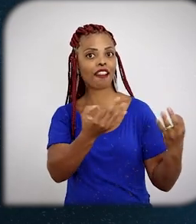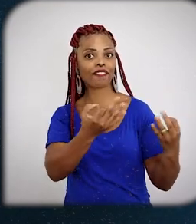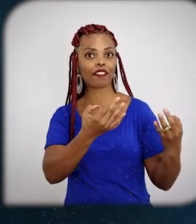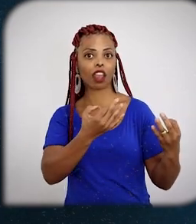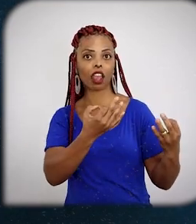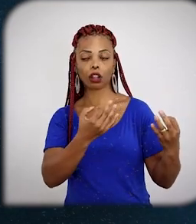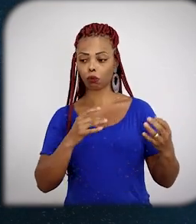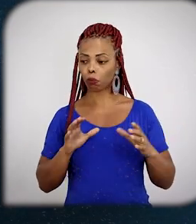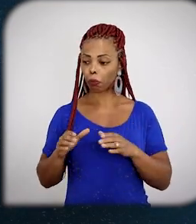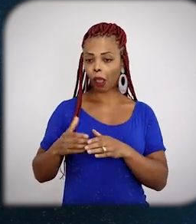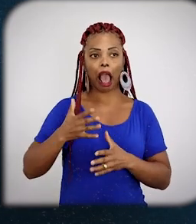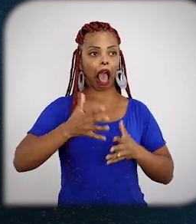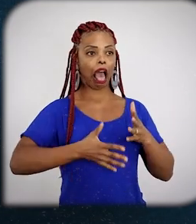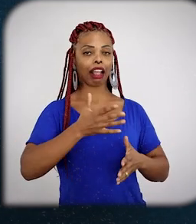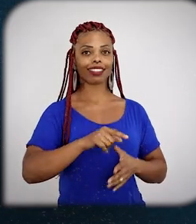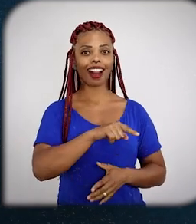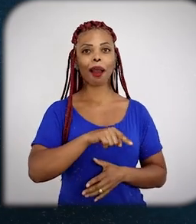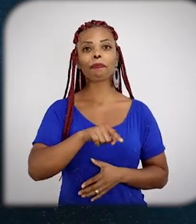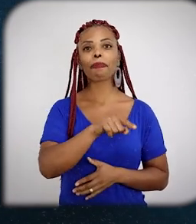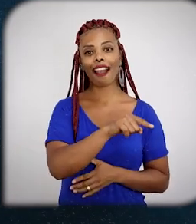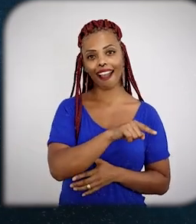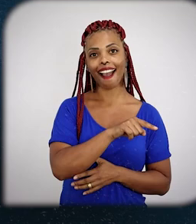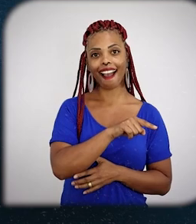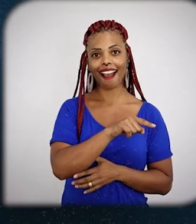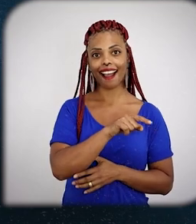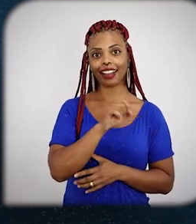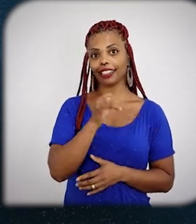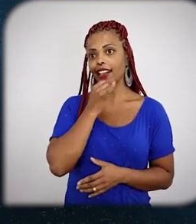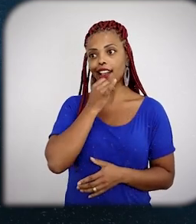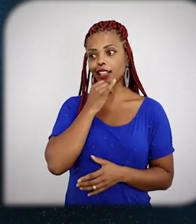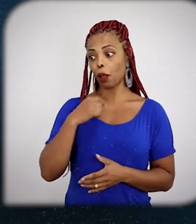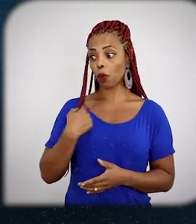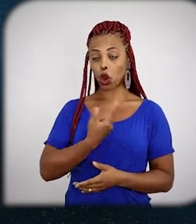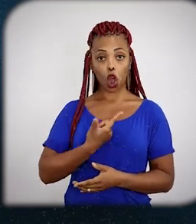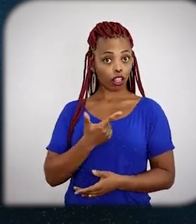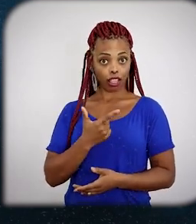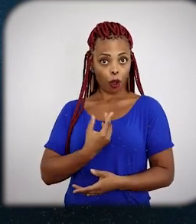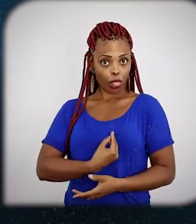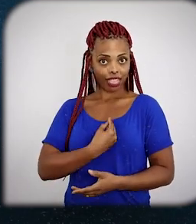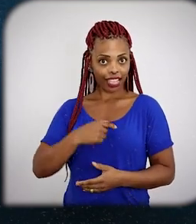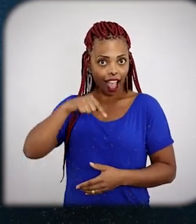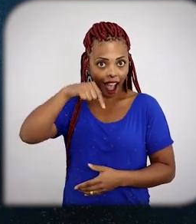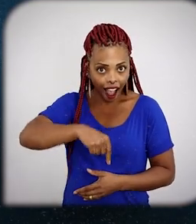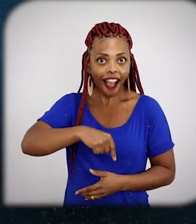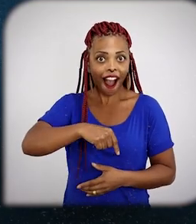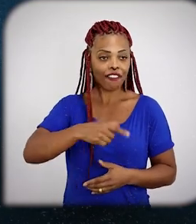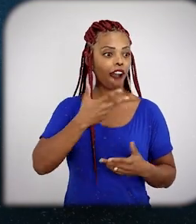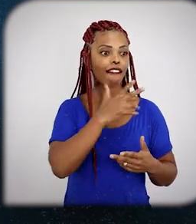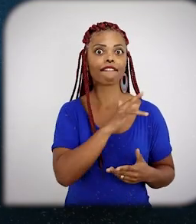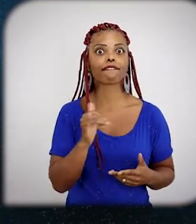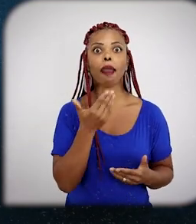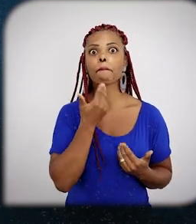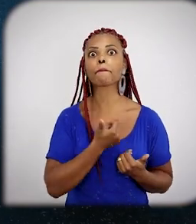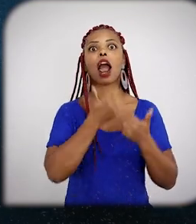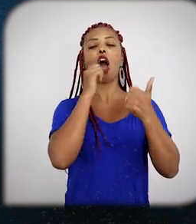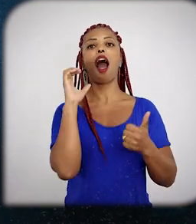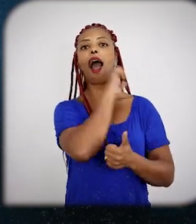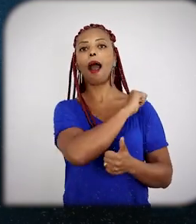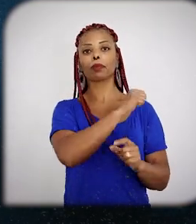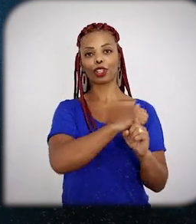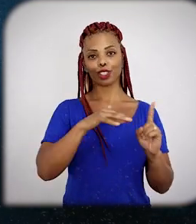ele, né, supostamente alcançaria se nós daqui não